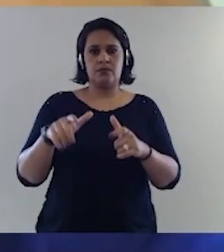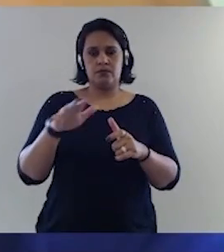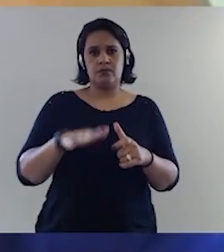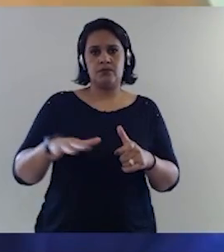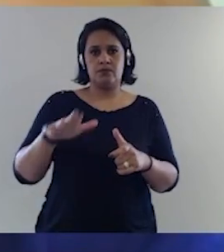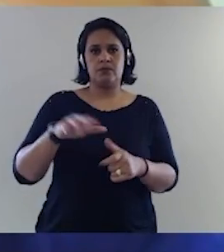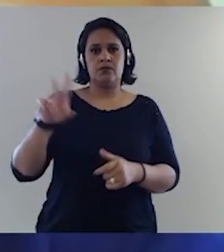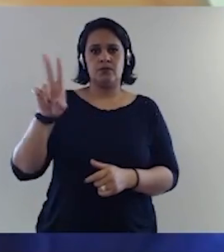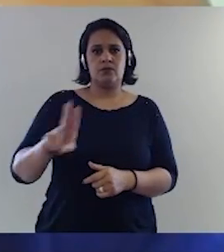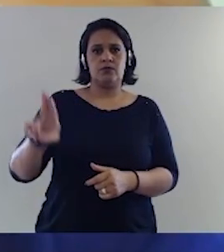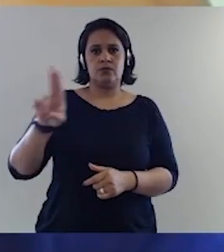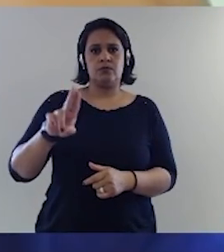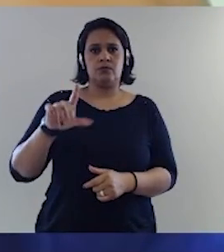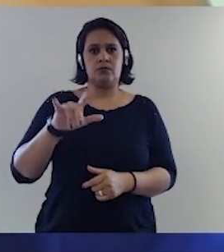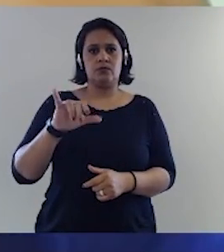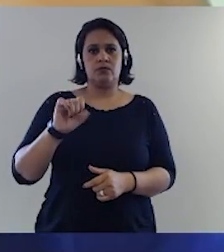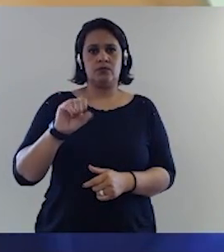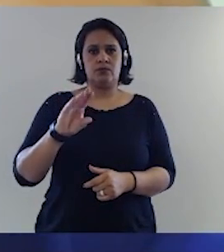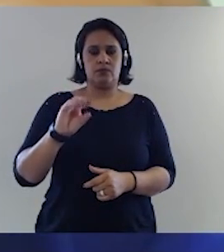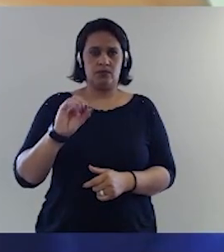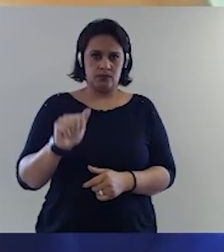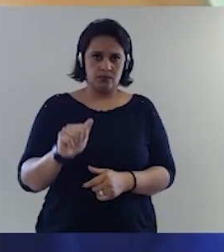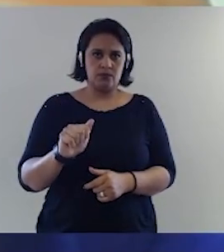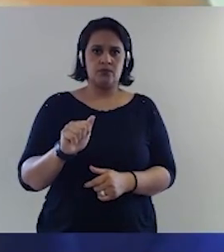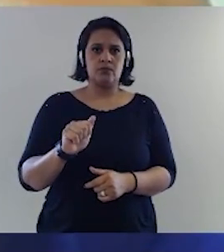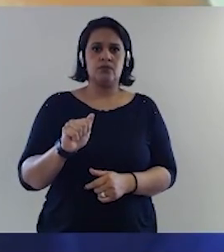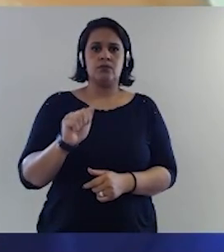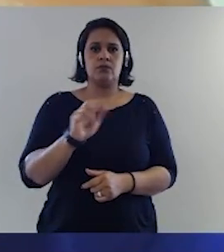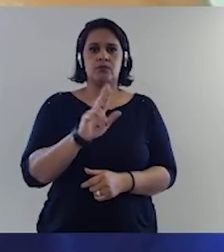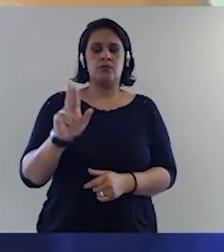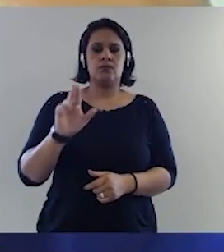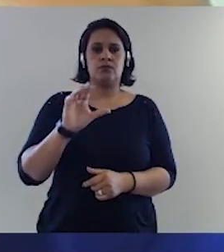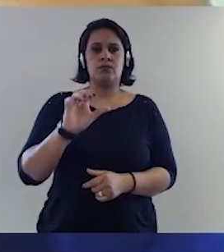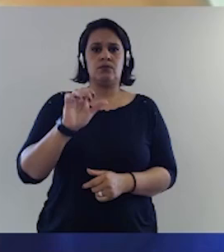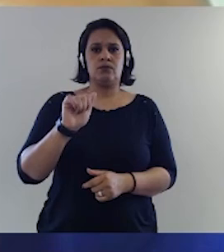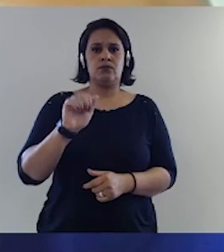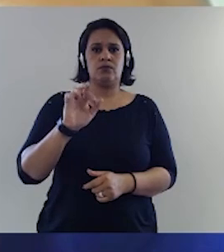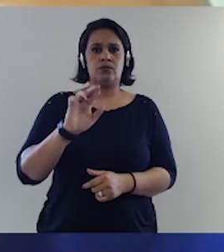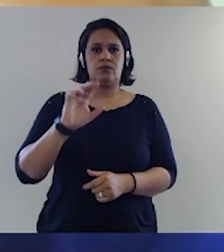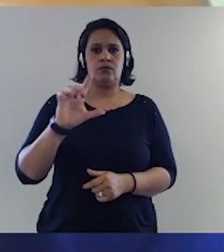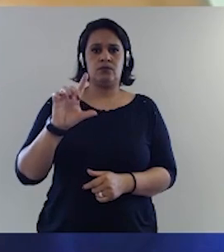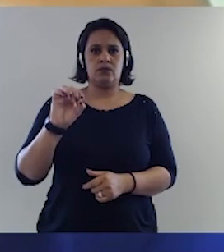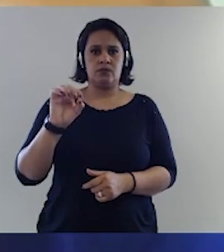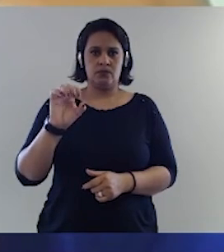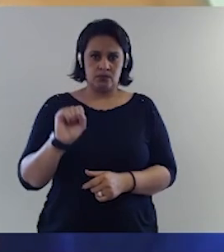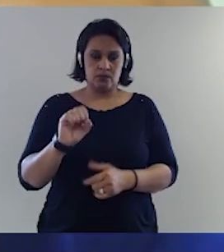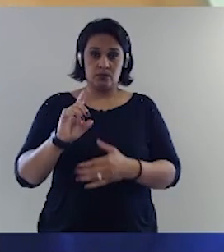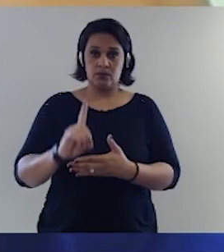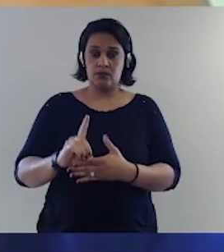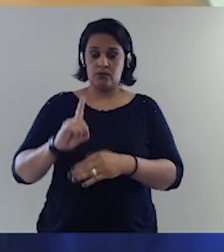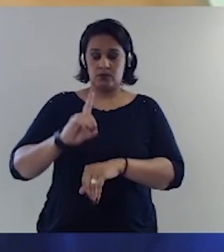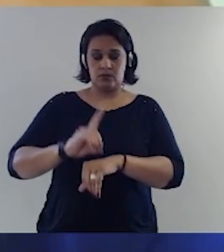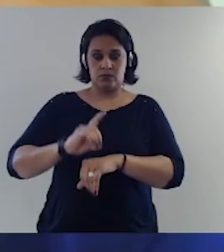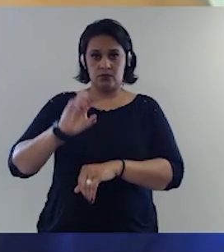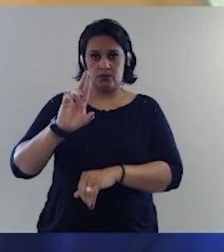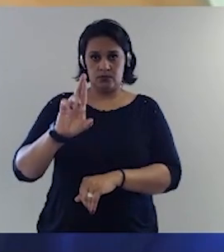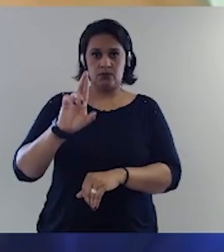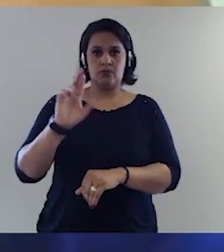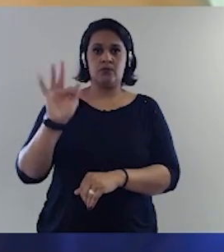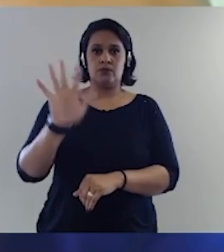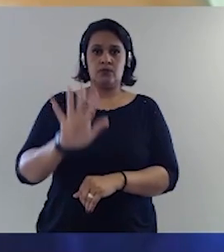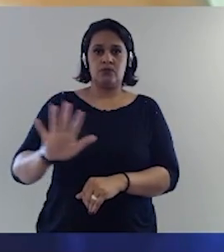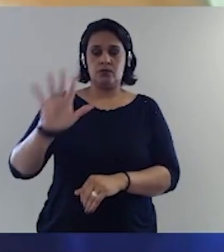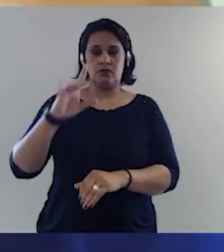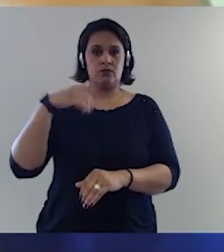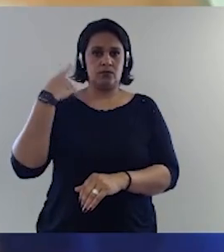de Lisboa, Dr. Carlos Blanco, doutor pela Faculdade de Direito da Universidade de